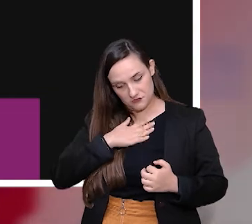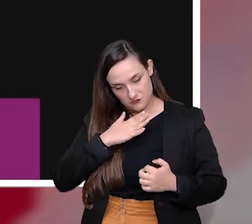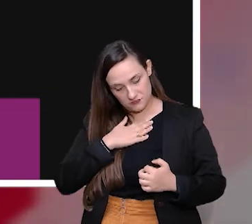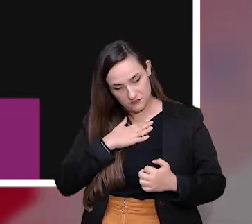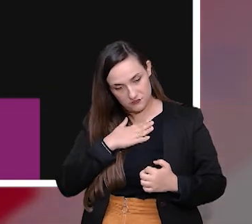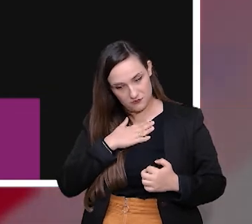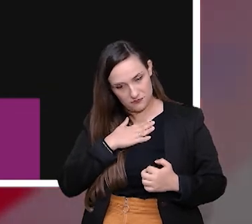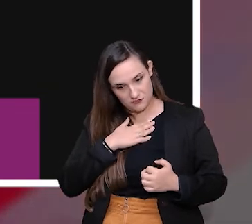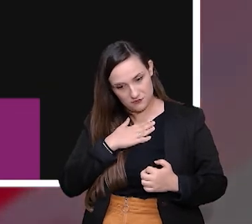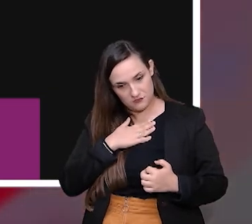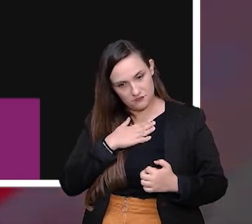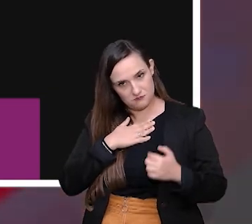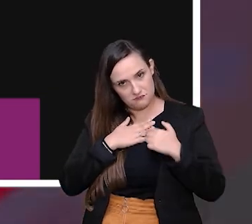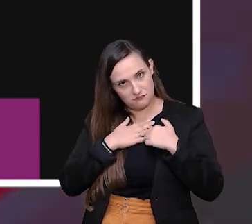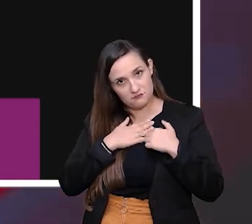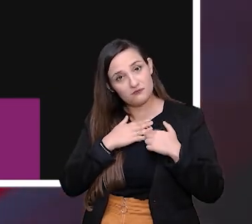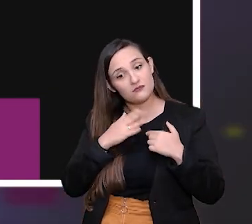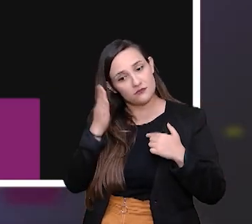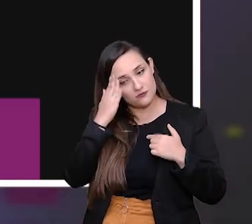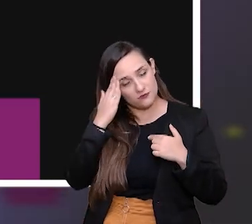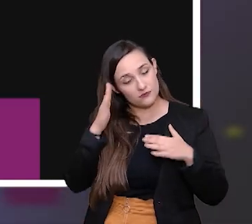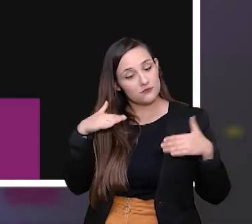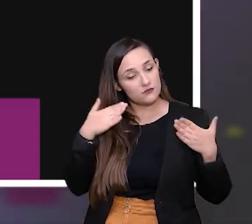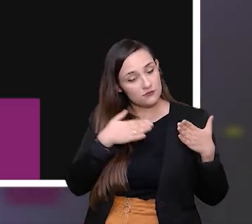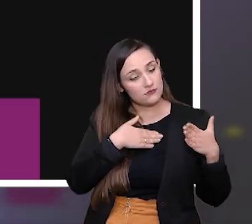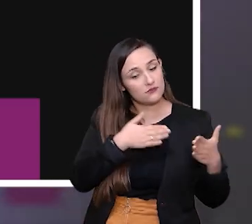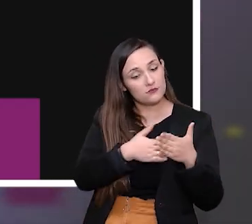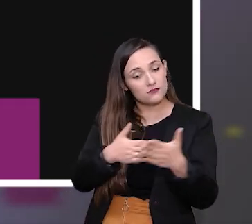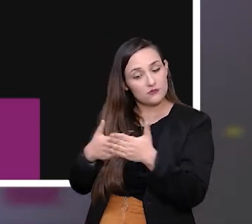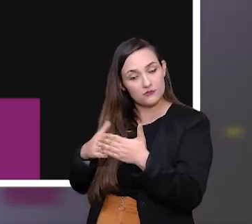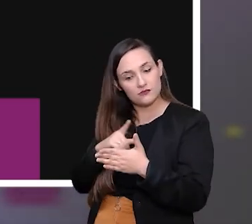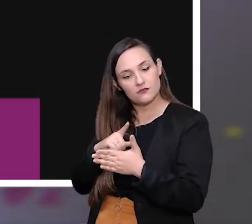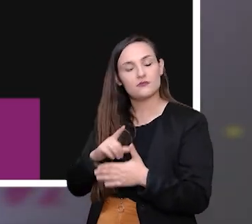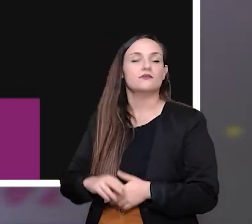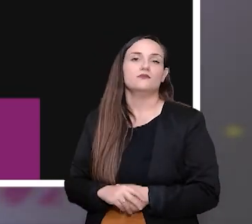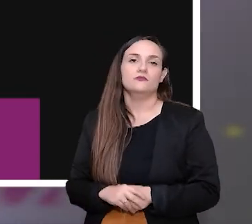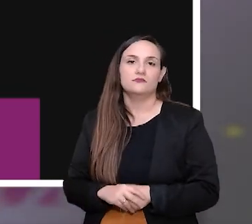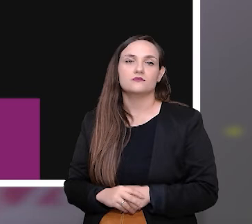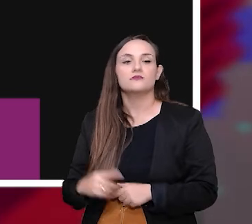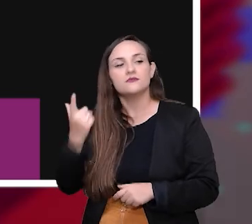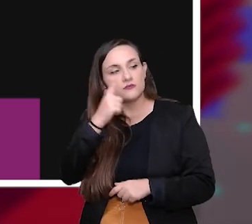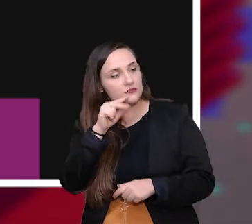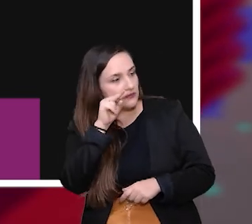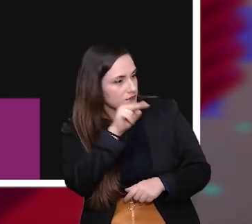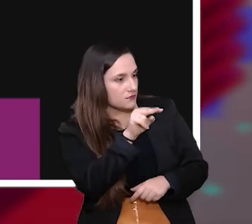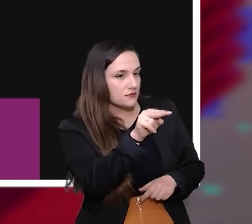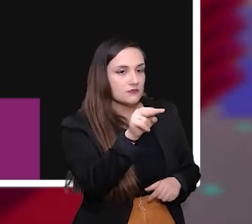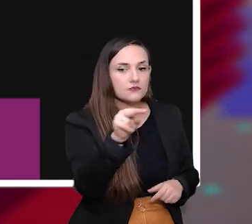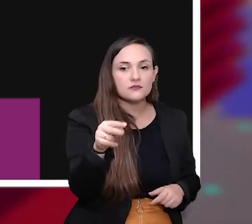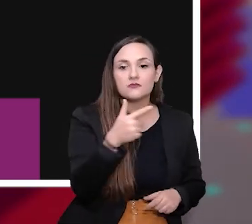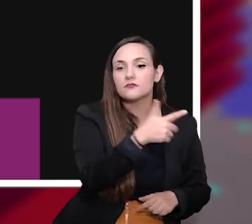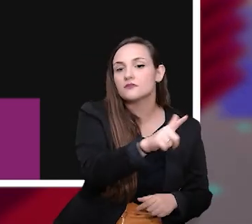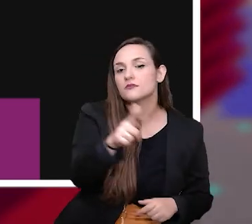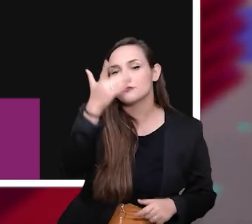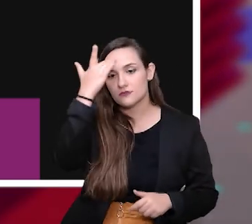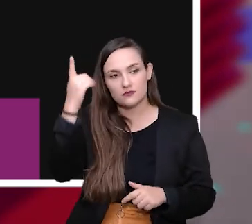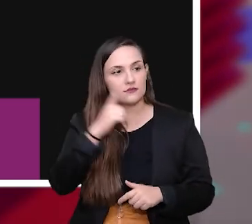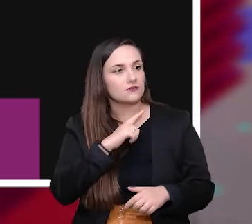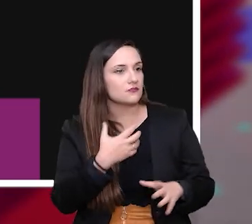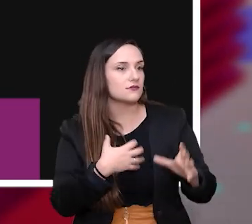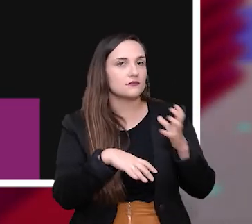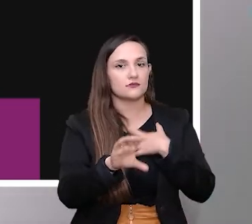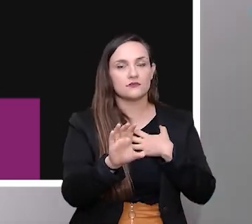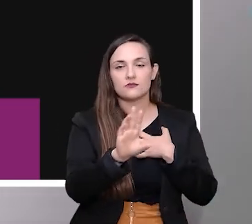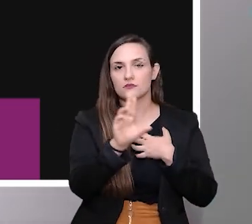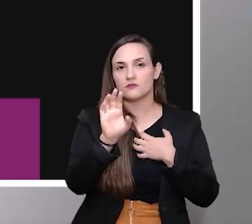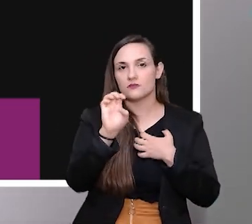conseguir de si mesmo no sentido de ver suas limitações, né? E conseguir também enxergar melhor o outro, ter mais empatia, desenvolver isso que a gente